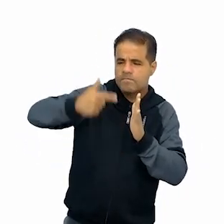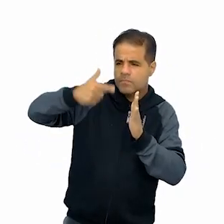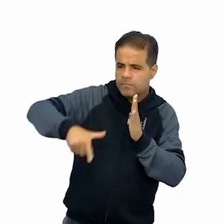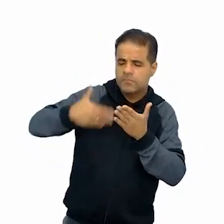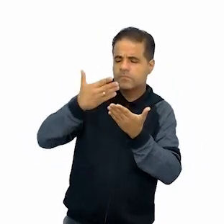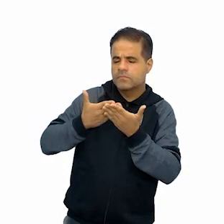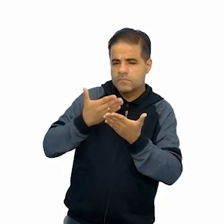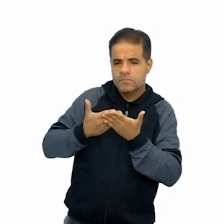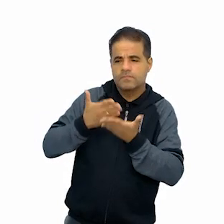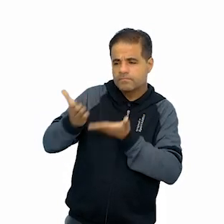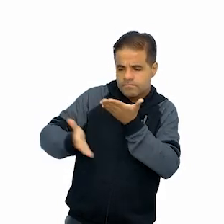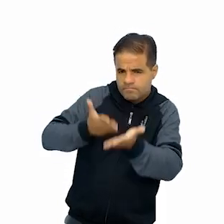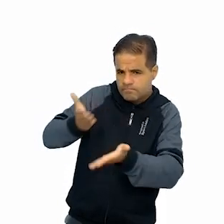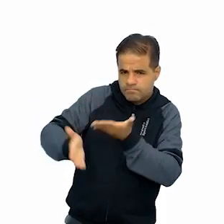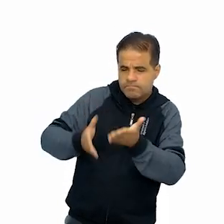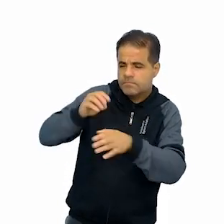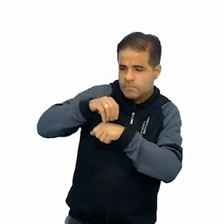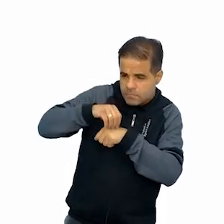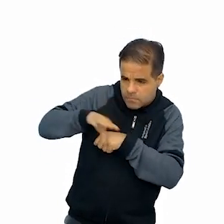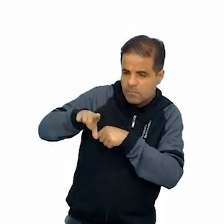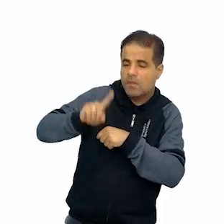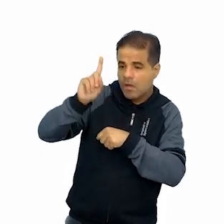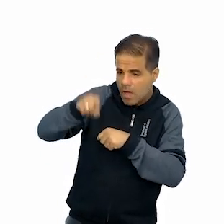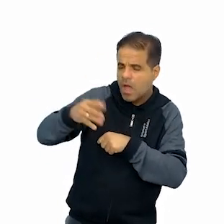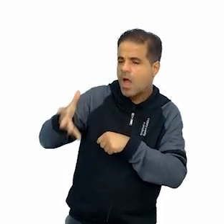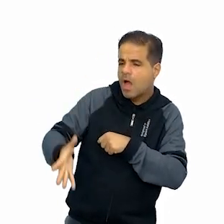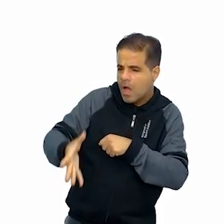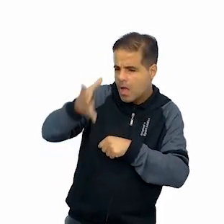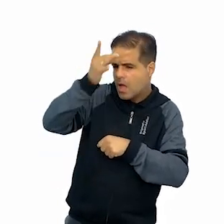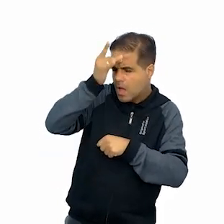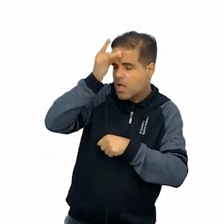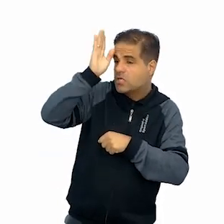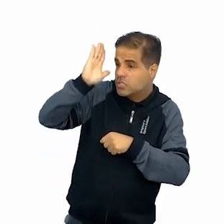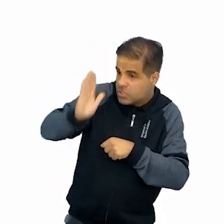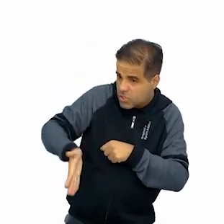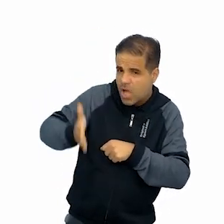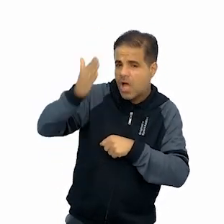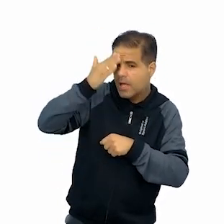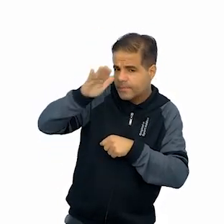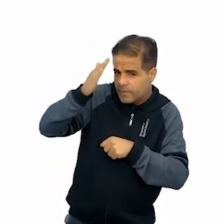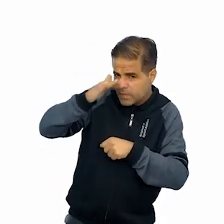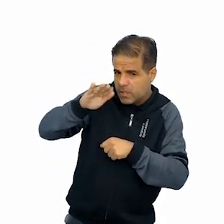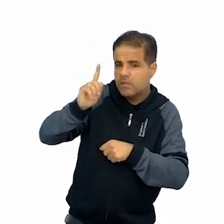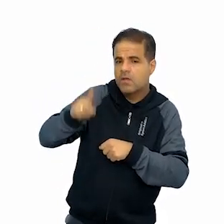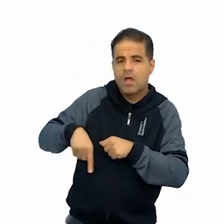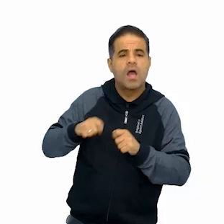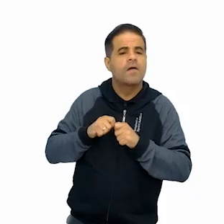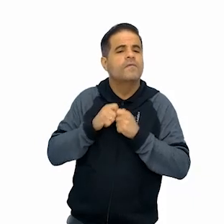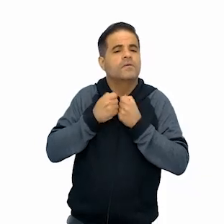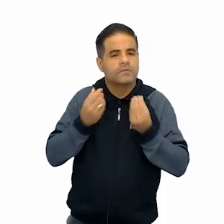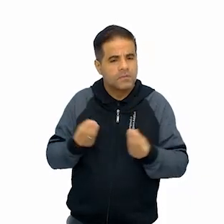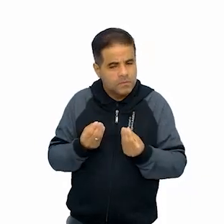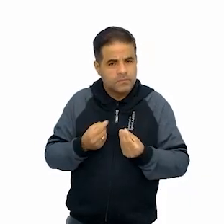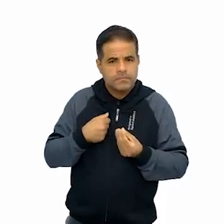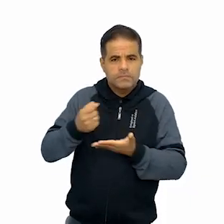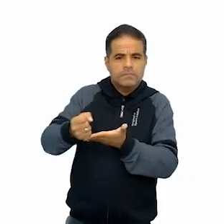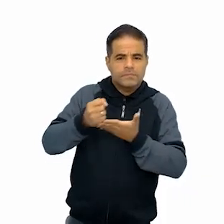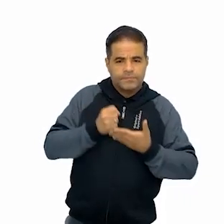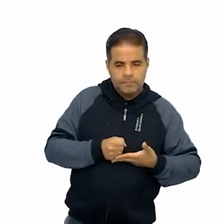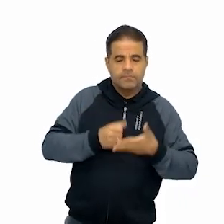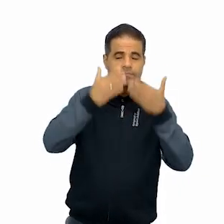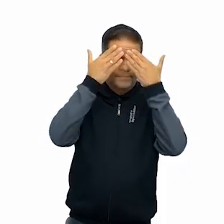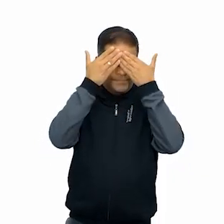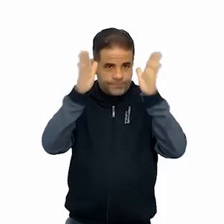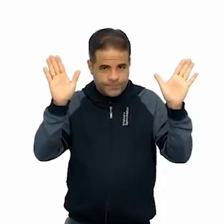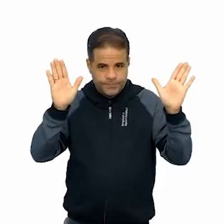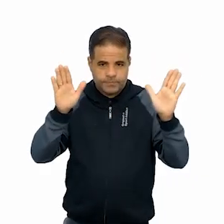aulas aqui tratadas integralmente. Vocês já entenderam em que o momento ela está sendo realizada porque eu trouxe o panorama